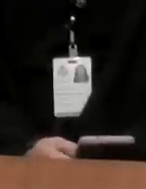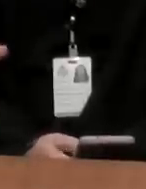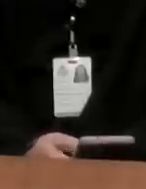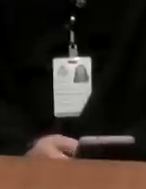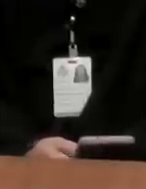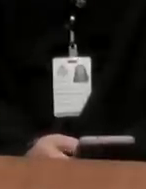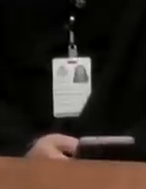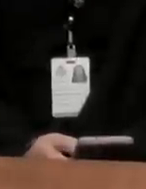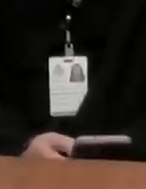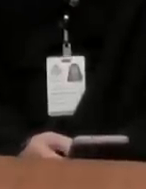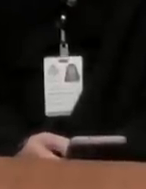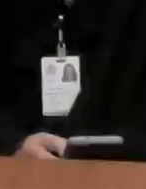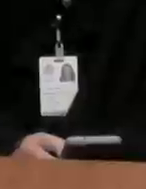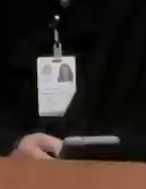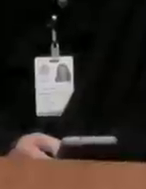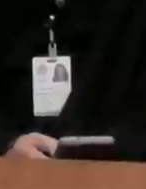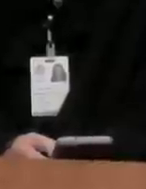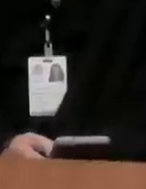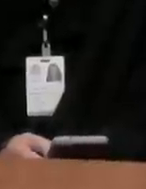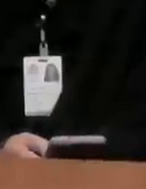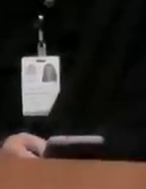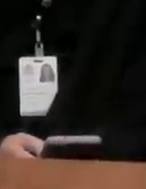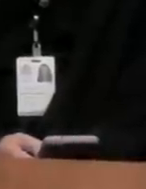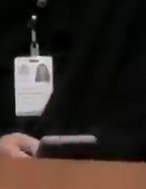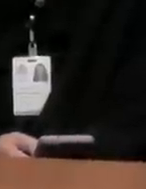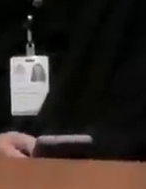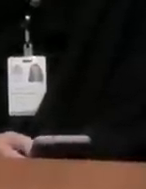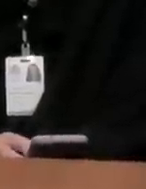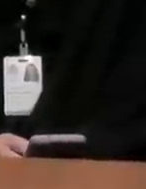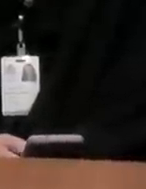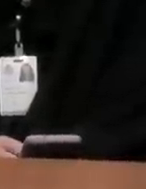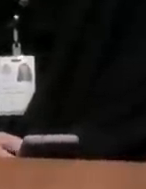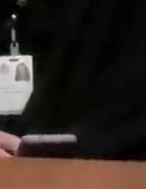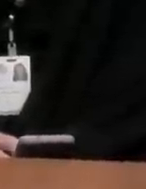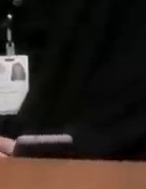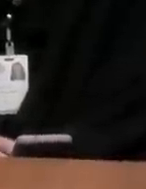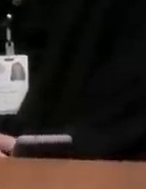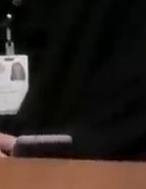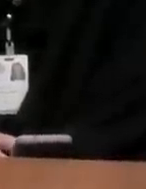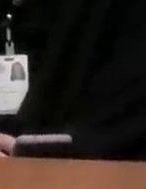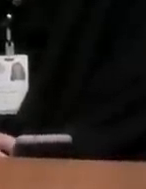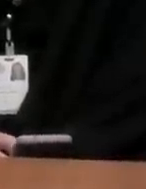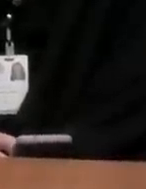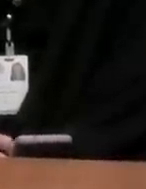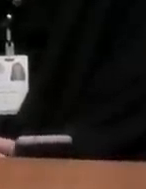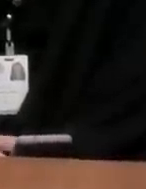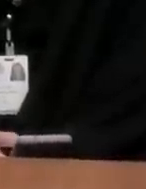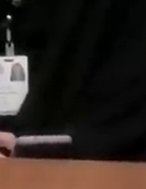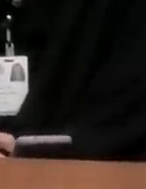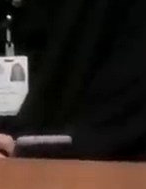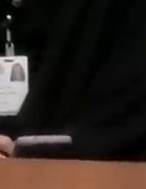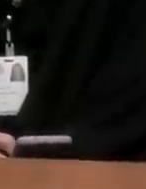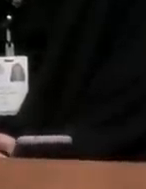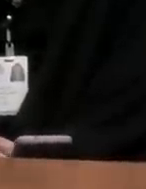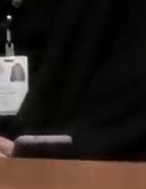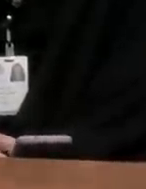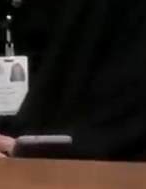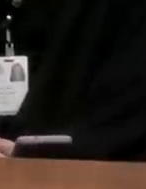diariamente Então vou ajustar lá agenda para que você seja recebido tá bom